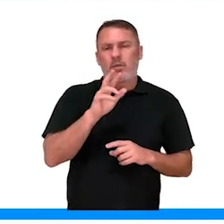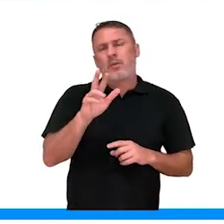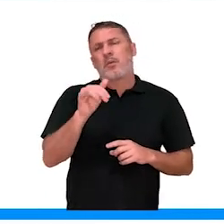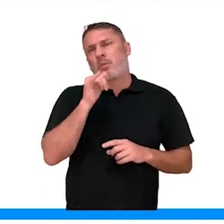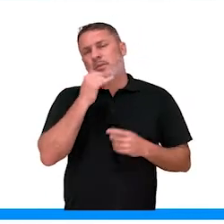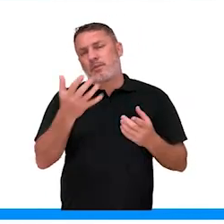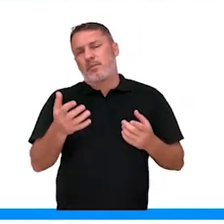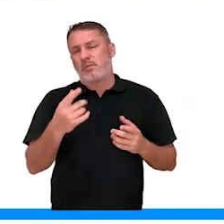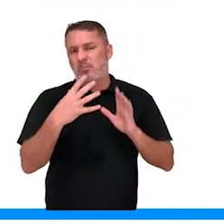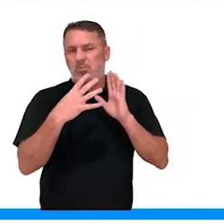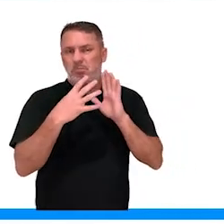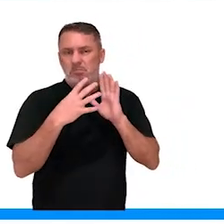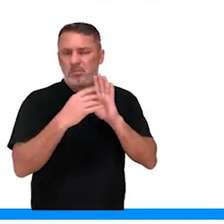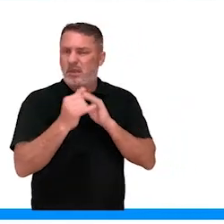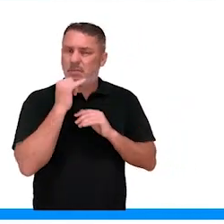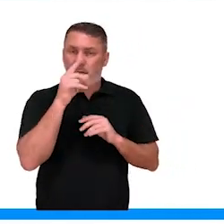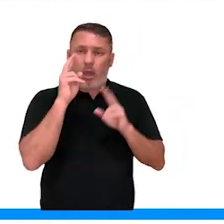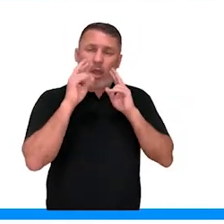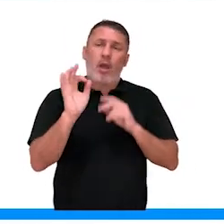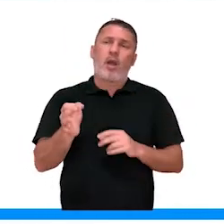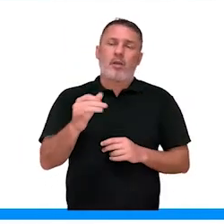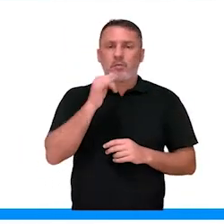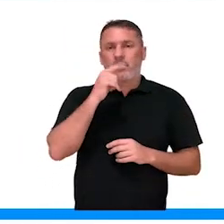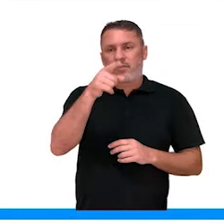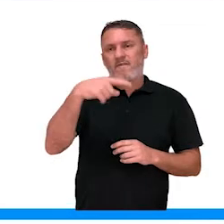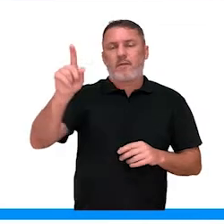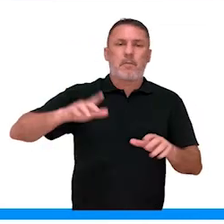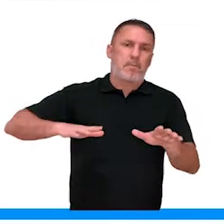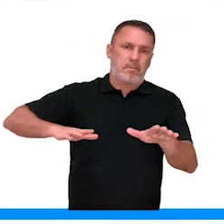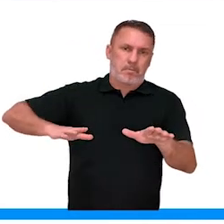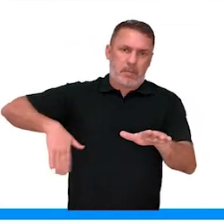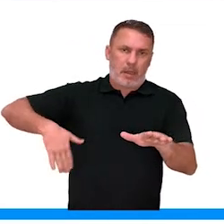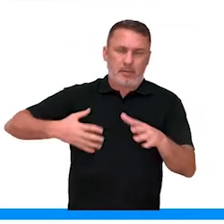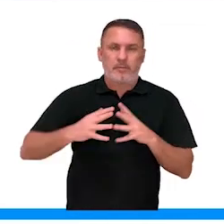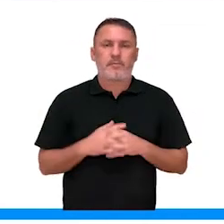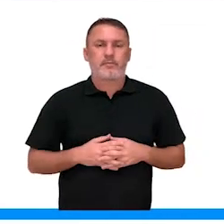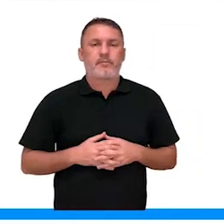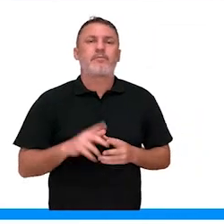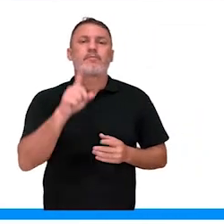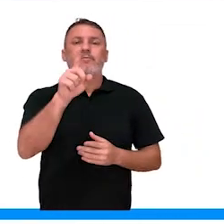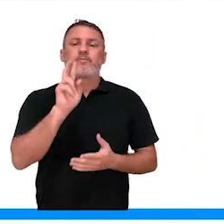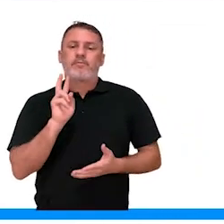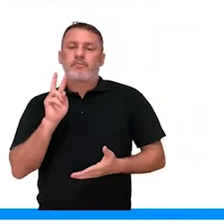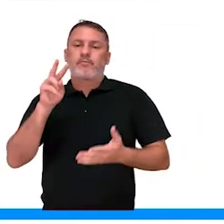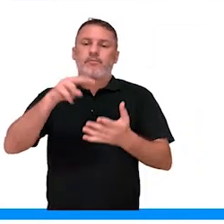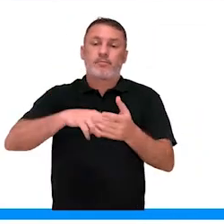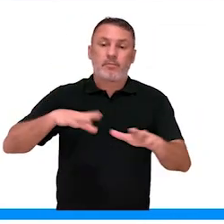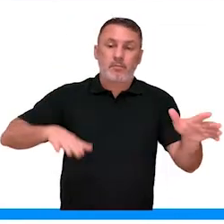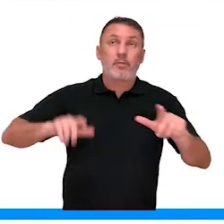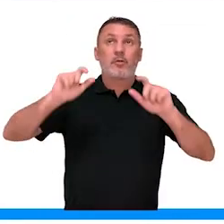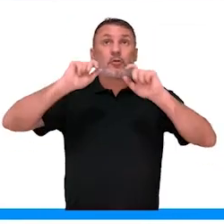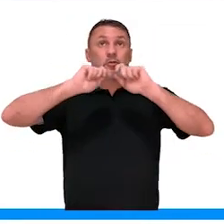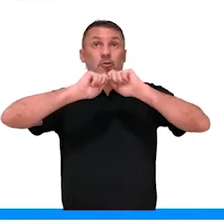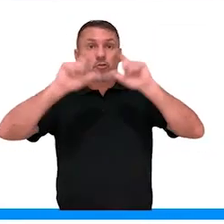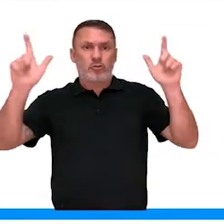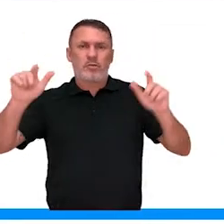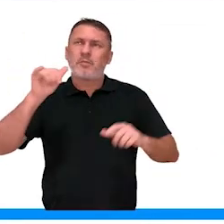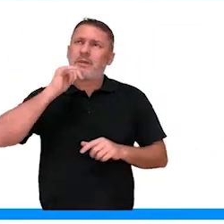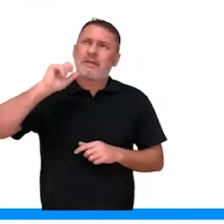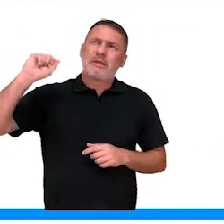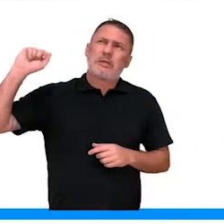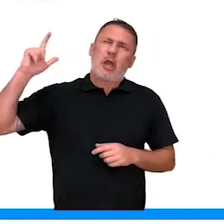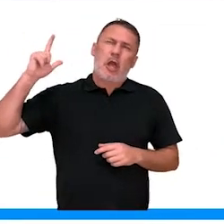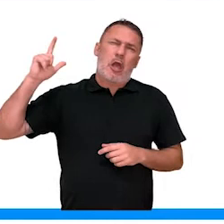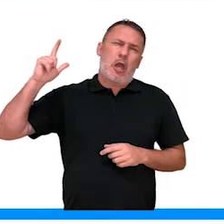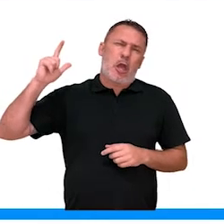assim? Um exemplo simples da gente enxergar isso é quando a gente vai à praia. Se a gente for à praia de dia, pode estar